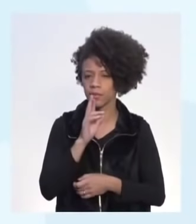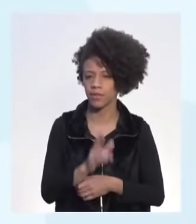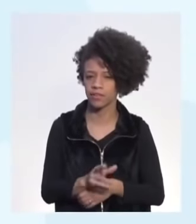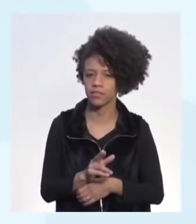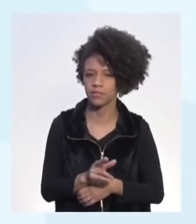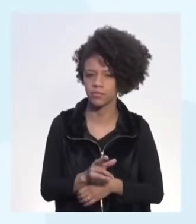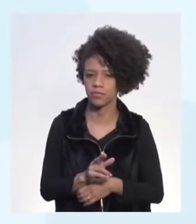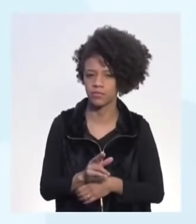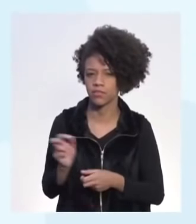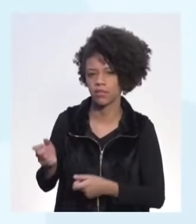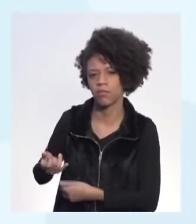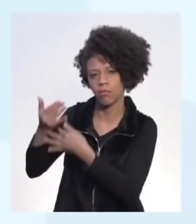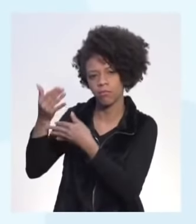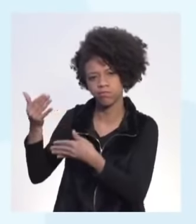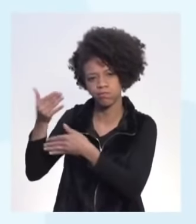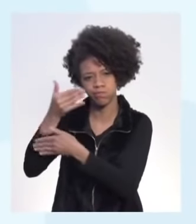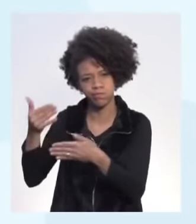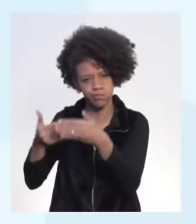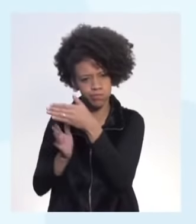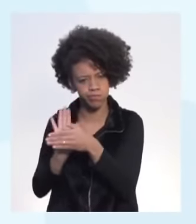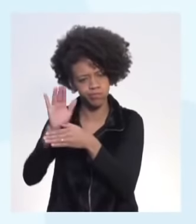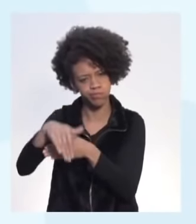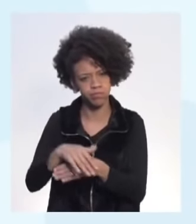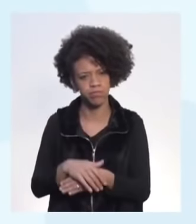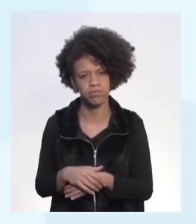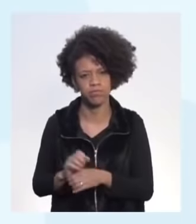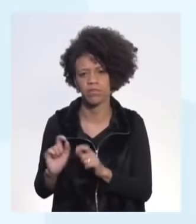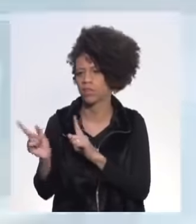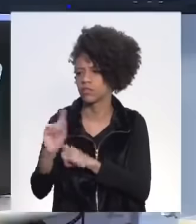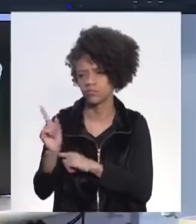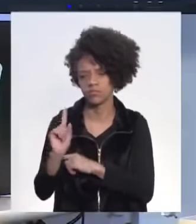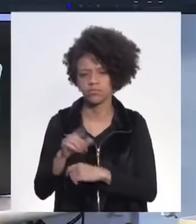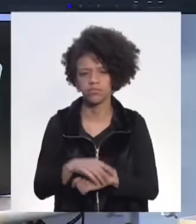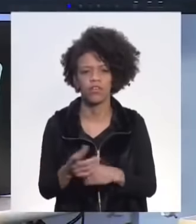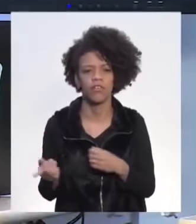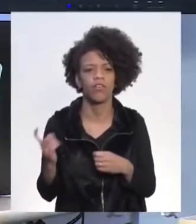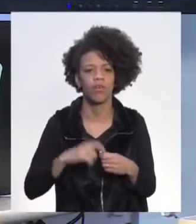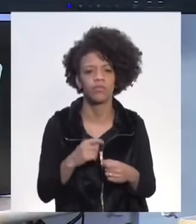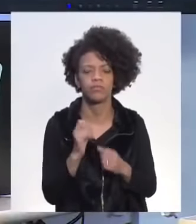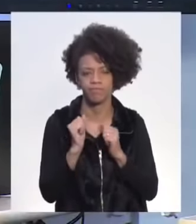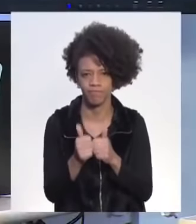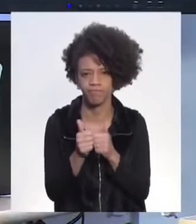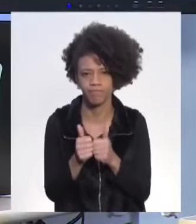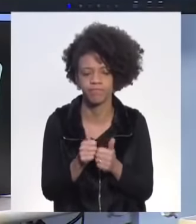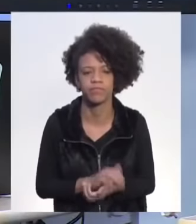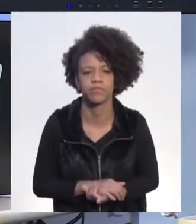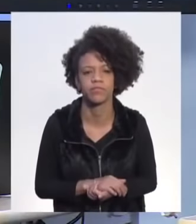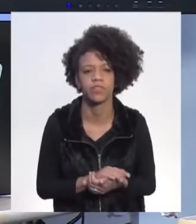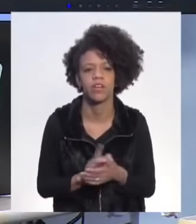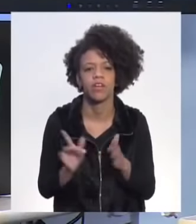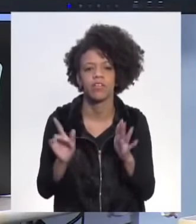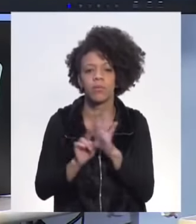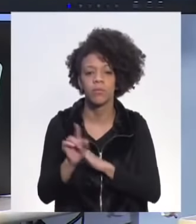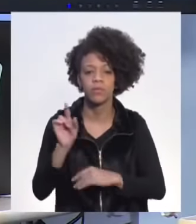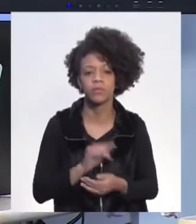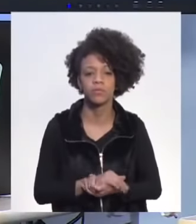tá pulando um slide. Não coloca na tela esse slide, não, gente. Volta aqui a tela para mim. Aí, eu vou